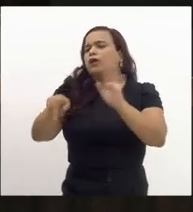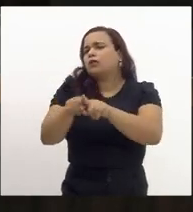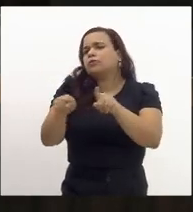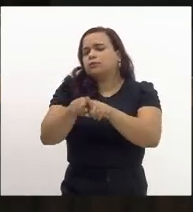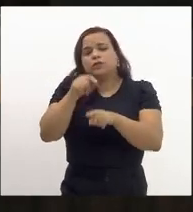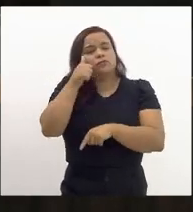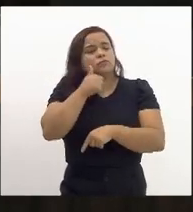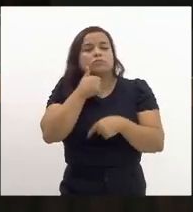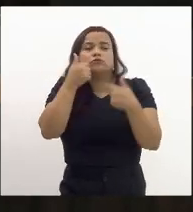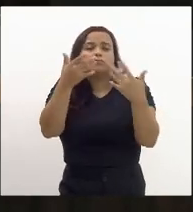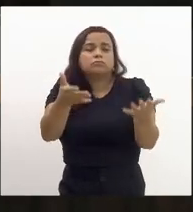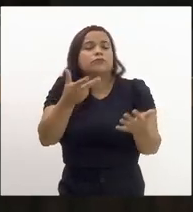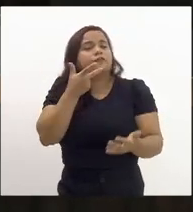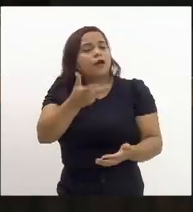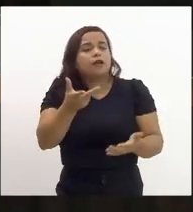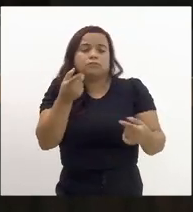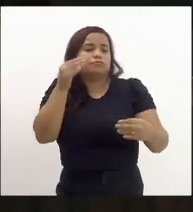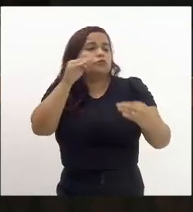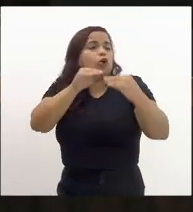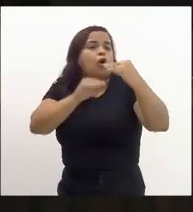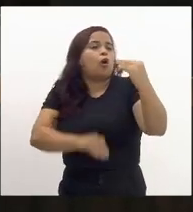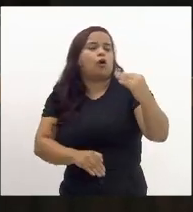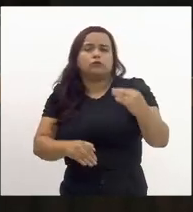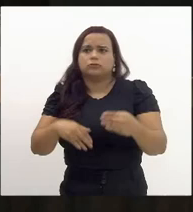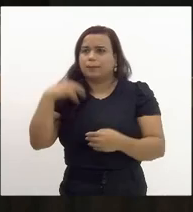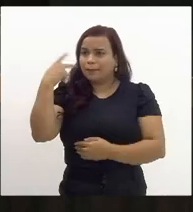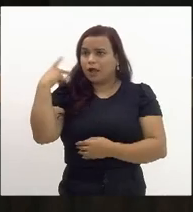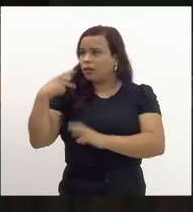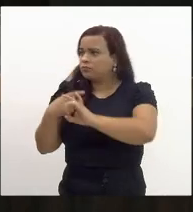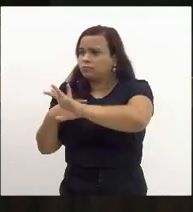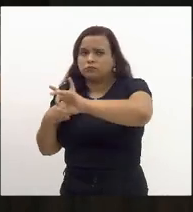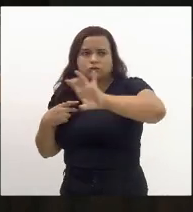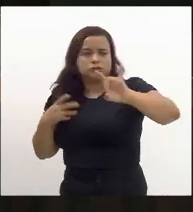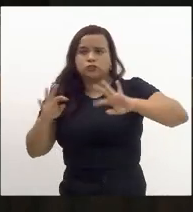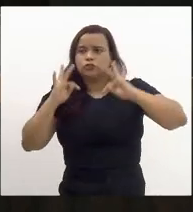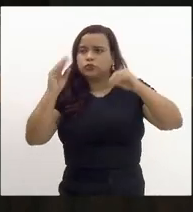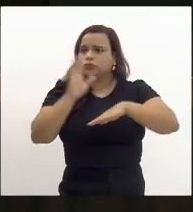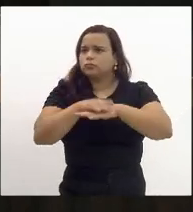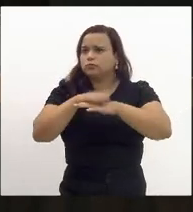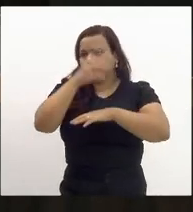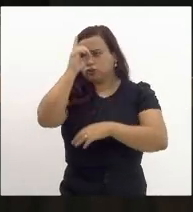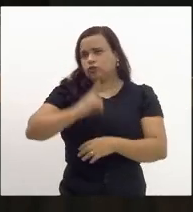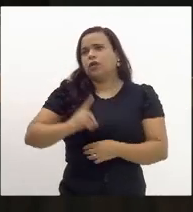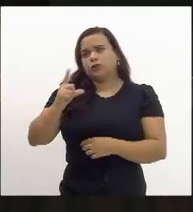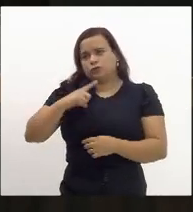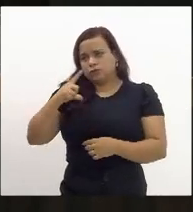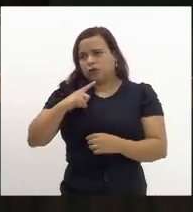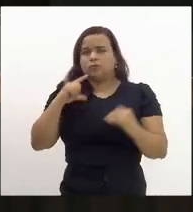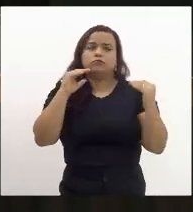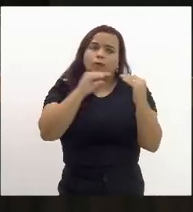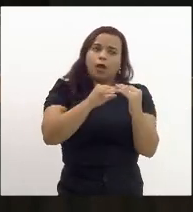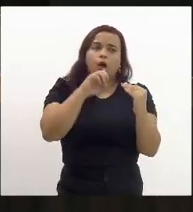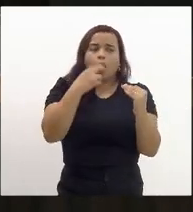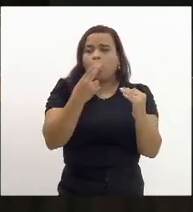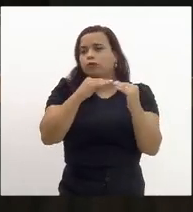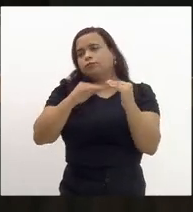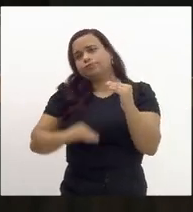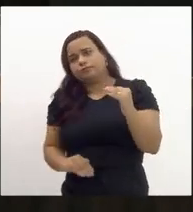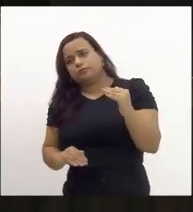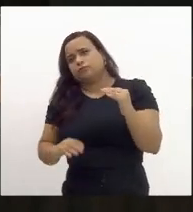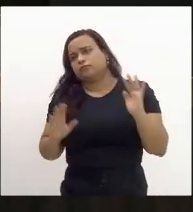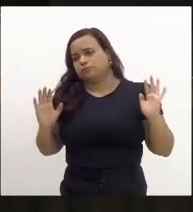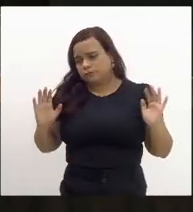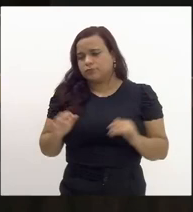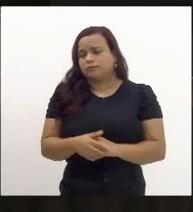que qualquer parlamentar tenha a prerrogativa de ser a favor, de votar a favor ou votar